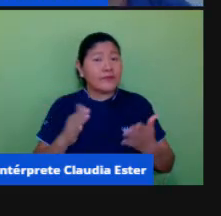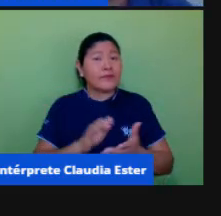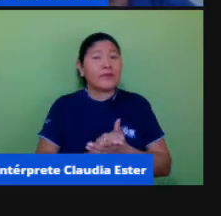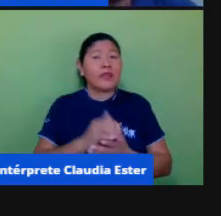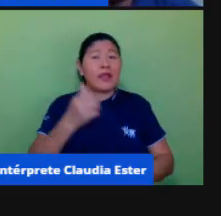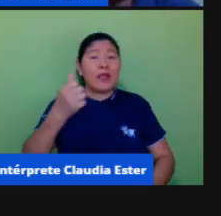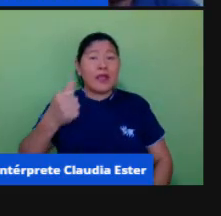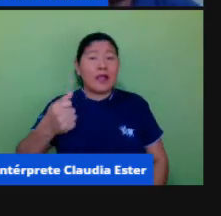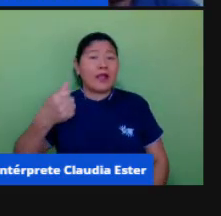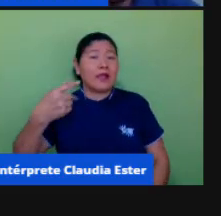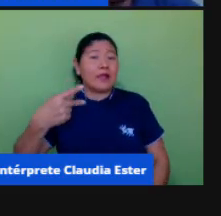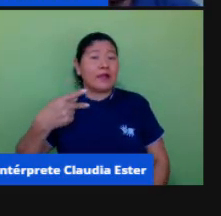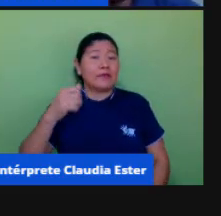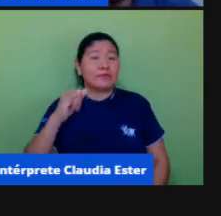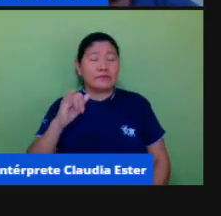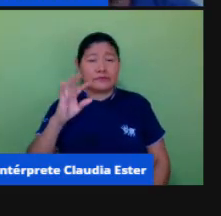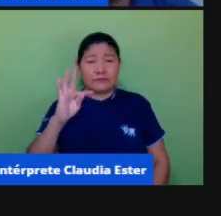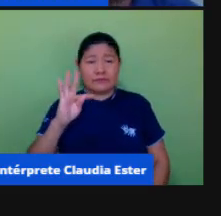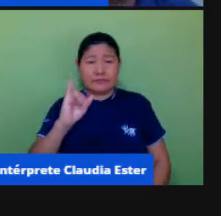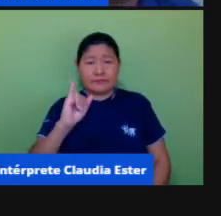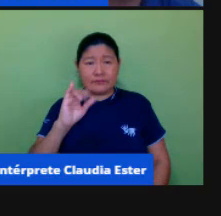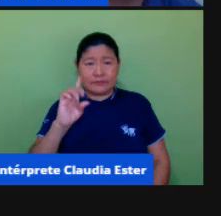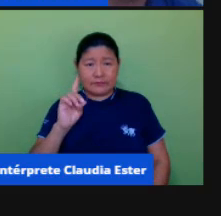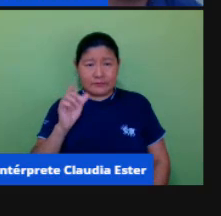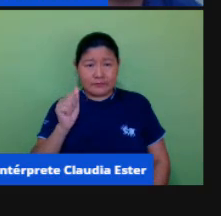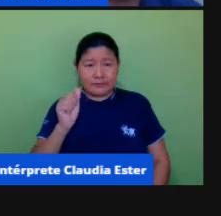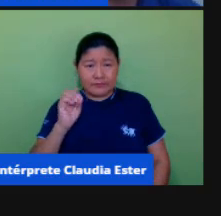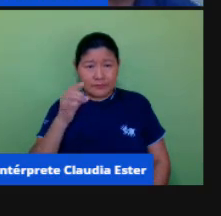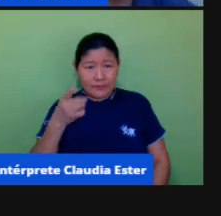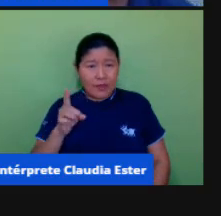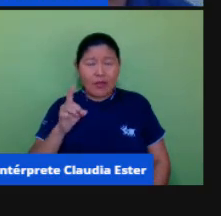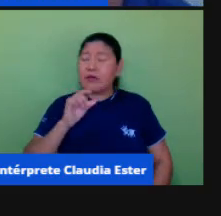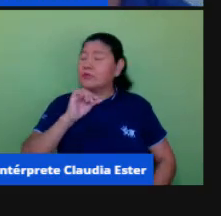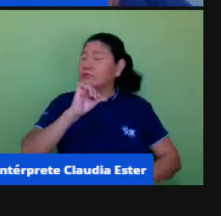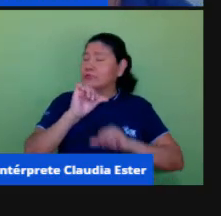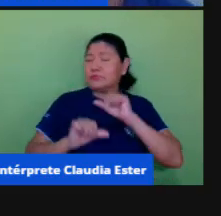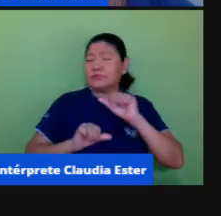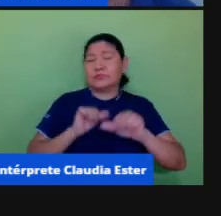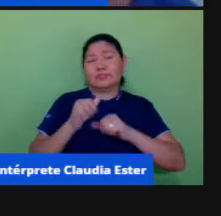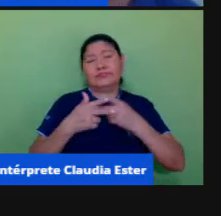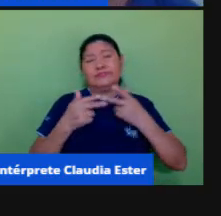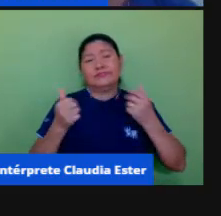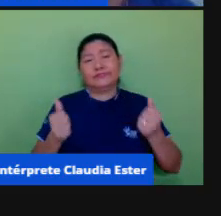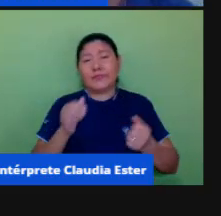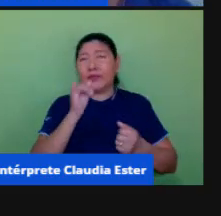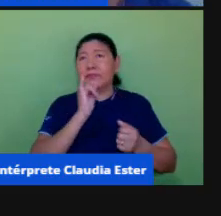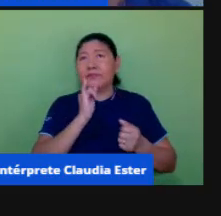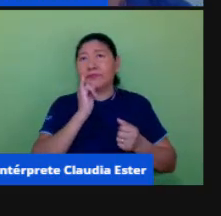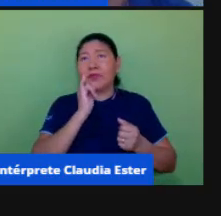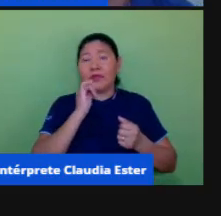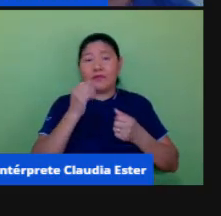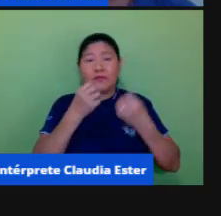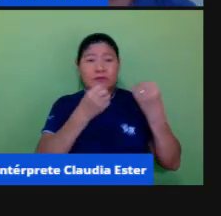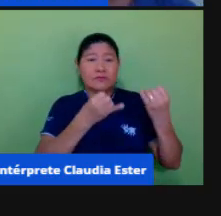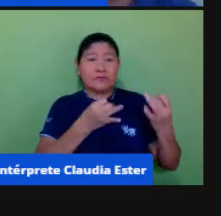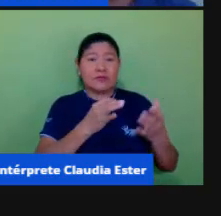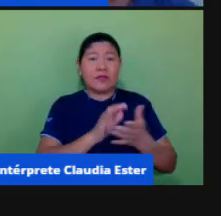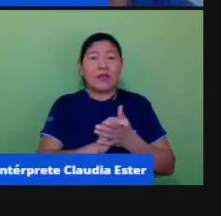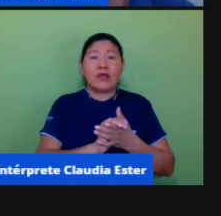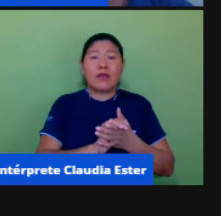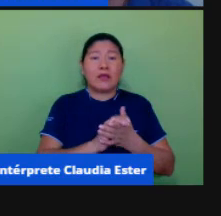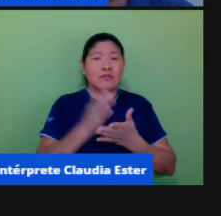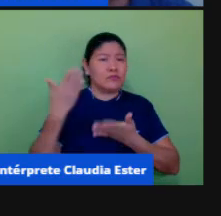a sociedade mudou. E aqui eu vou entrar na questão, por exemplo, do Fordismo, né, onde cada um só